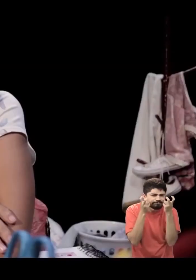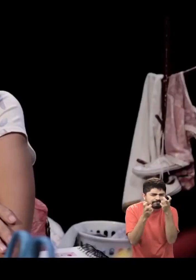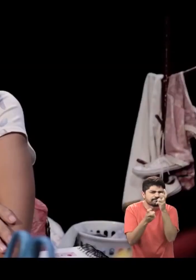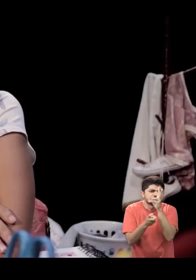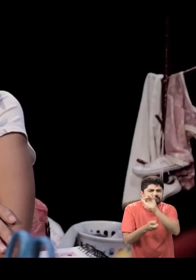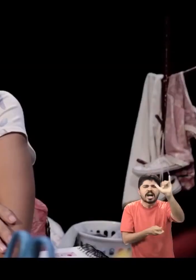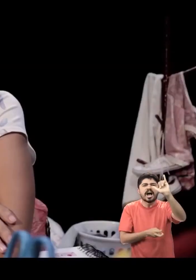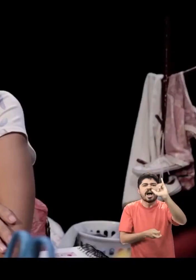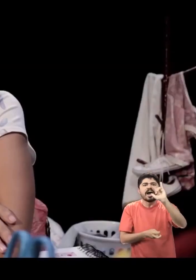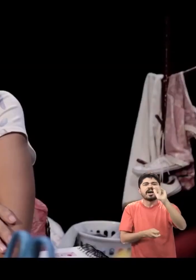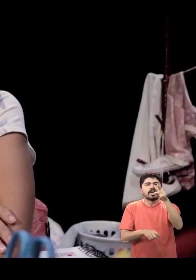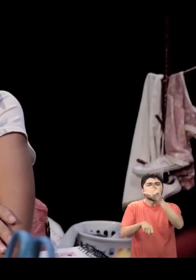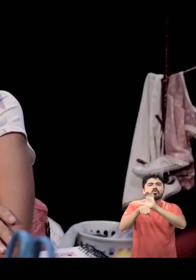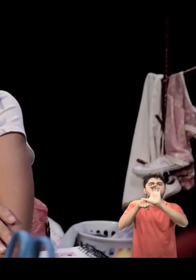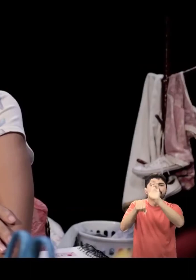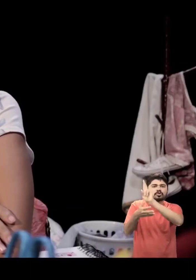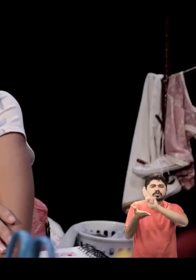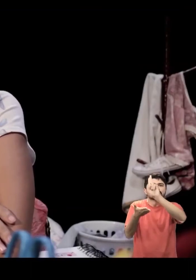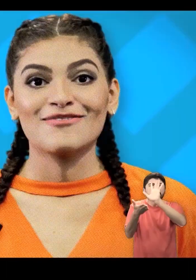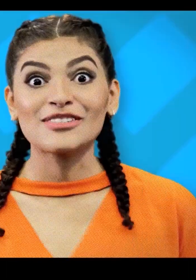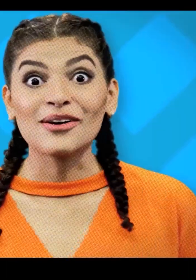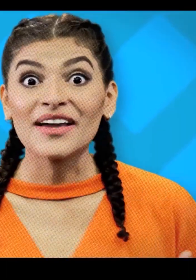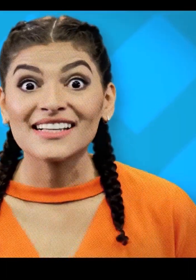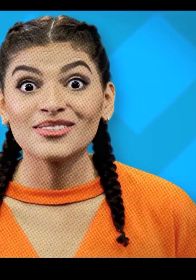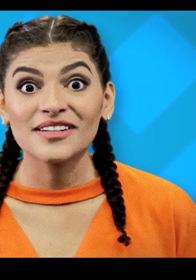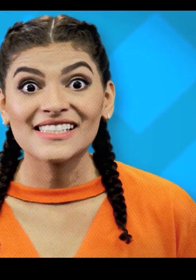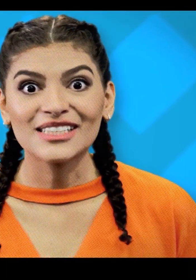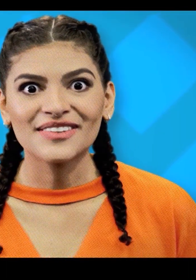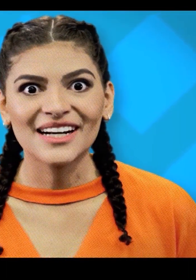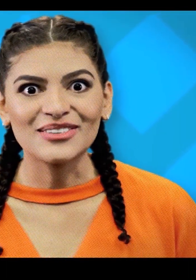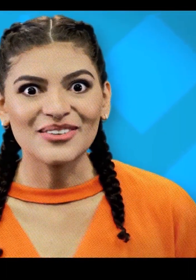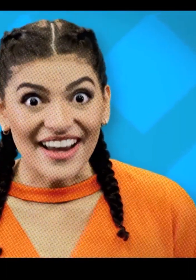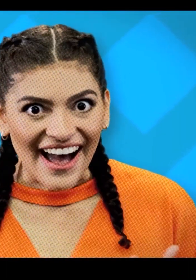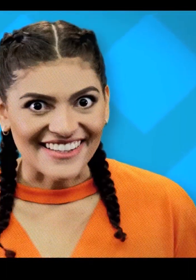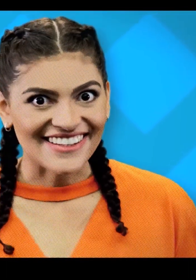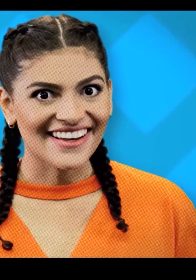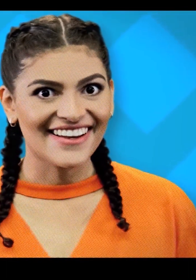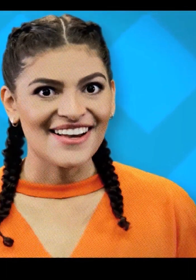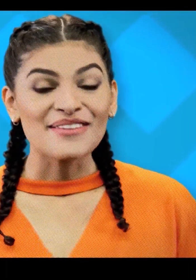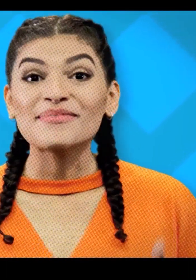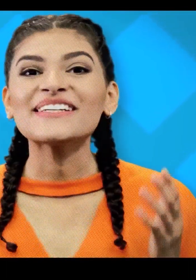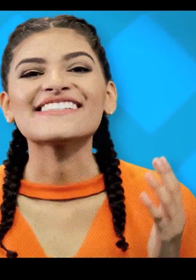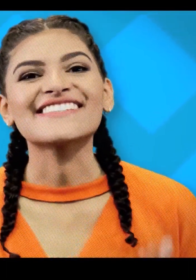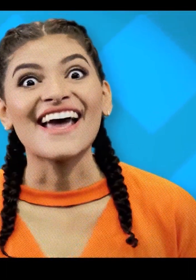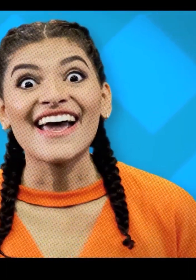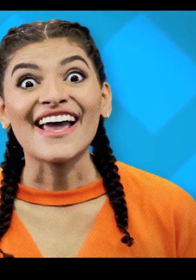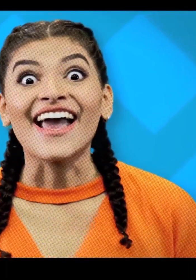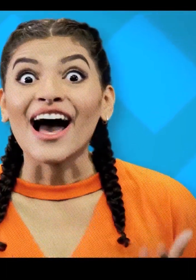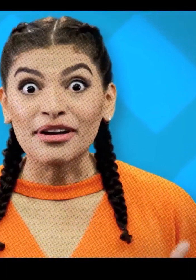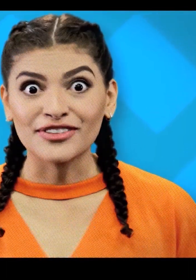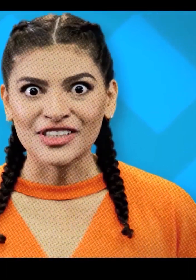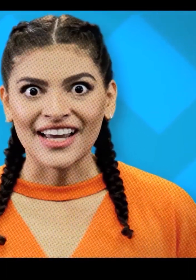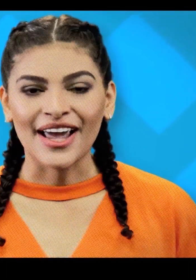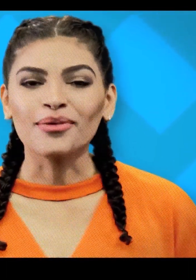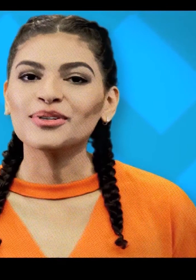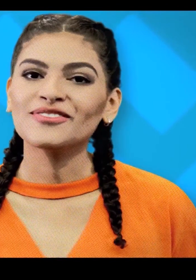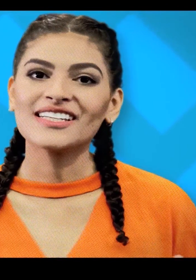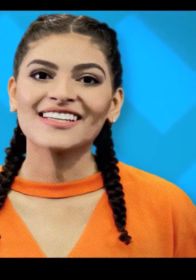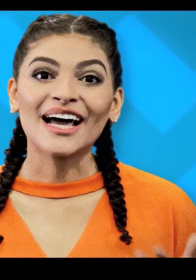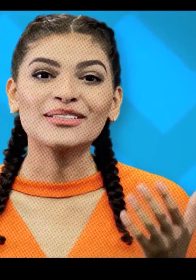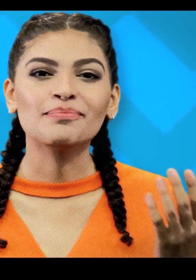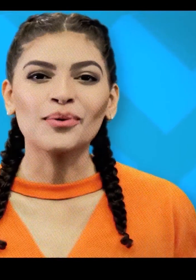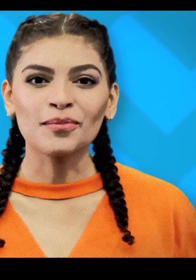que você vai conseguir fazer um curso superior. Você conhece a Universidade Federal de Goiás, né? Pois é, a UFG é